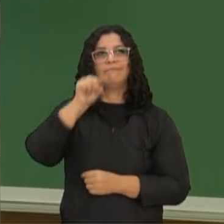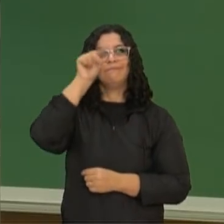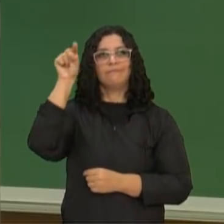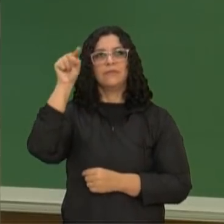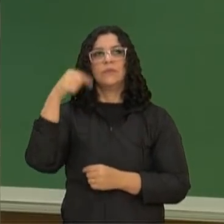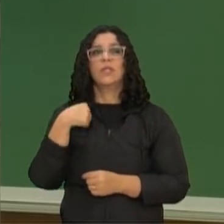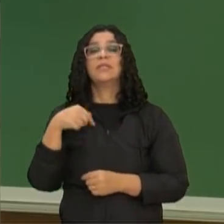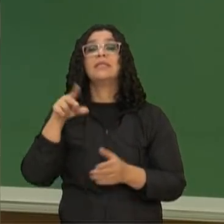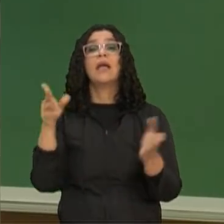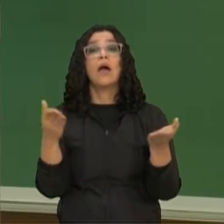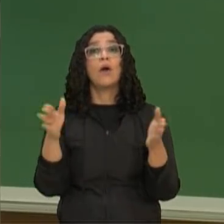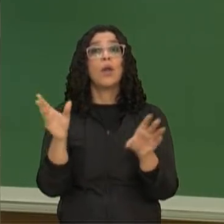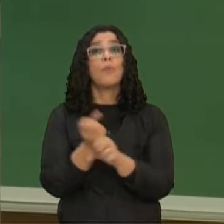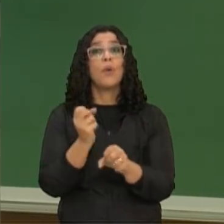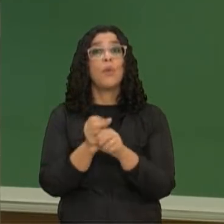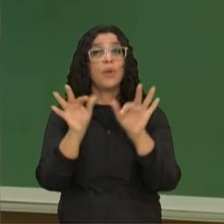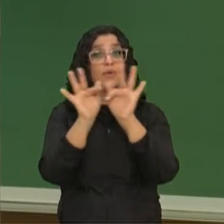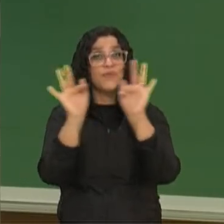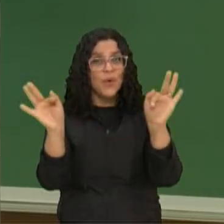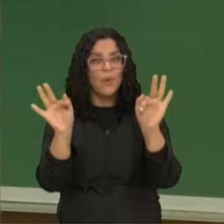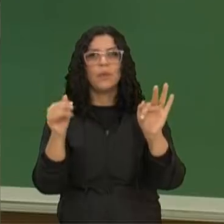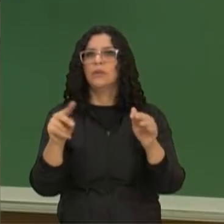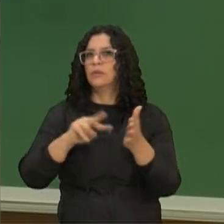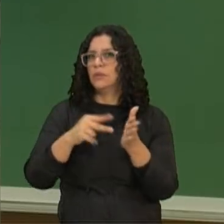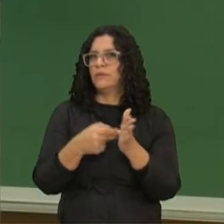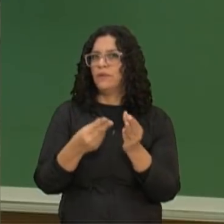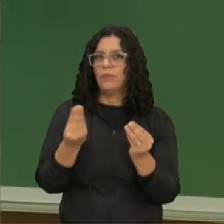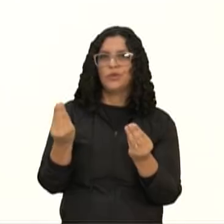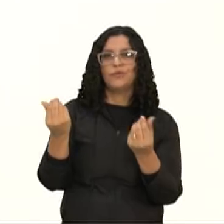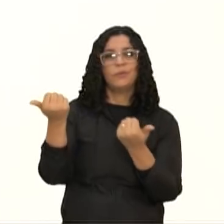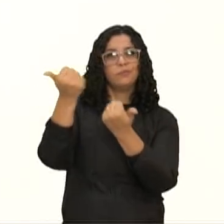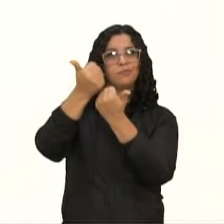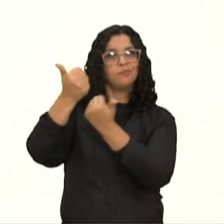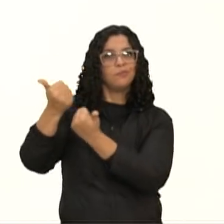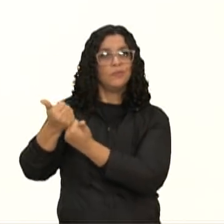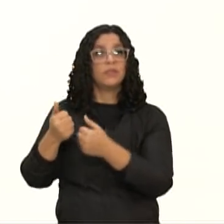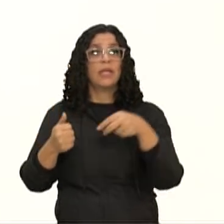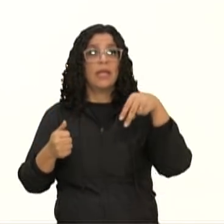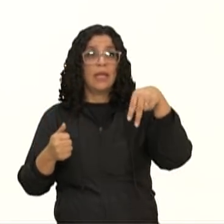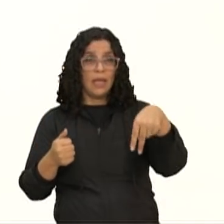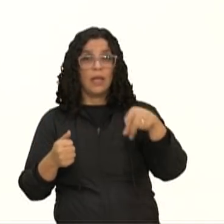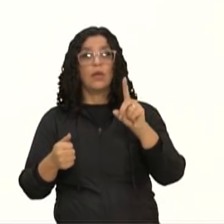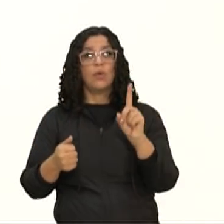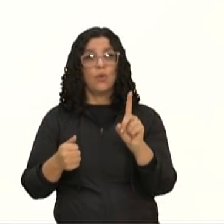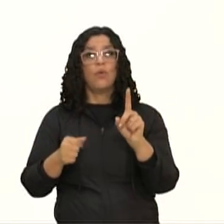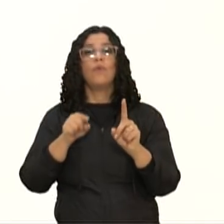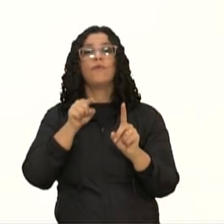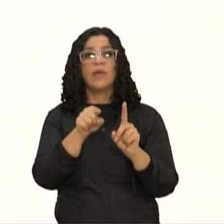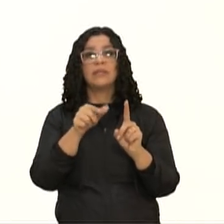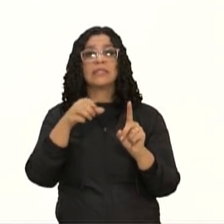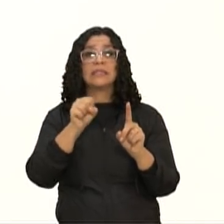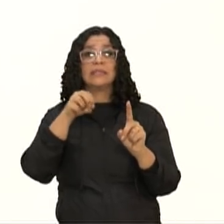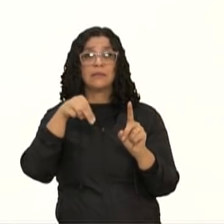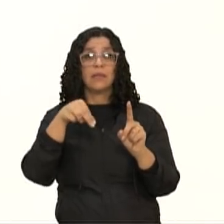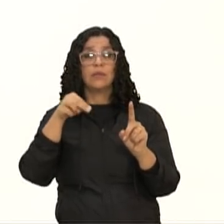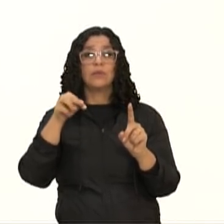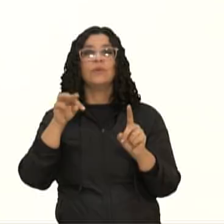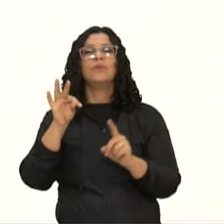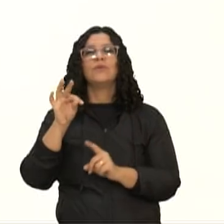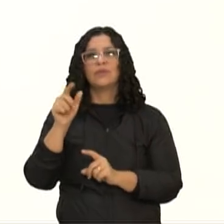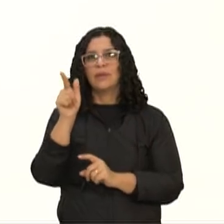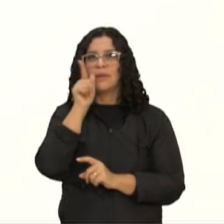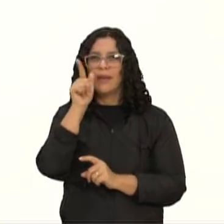2, vamos avançar ali para a nossa lei de Snell. Então aqui, ó, vamos pegar ali N1 vezes seno de θ1, isso é igual